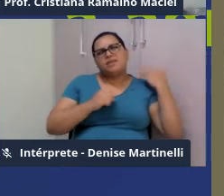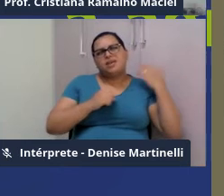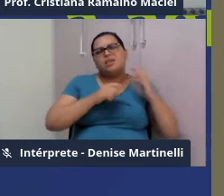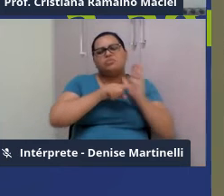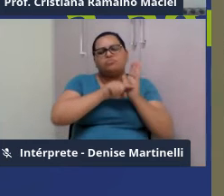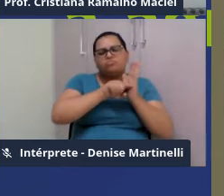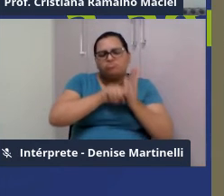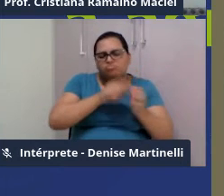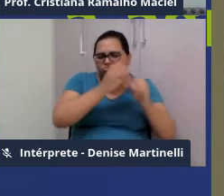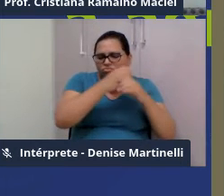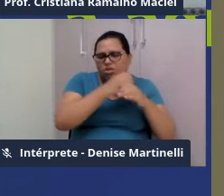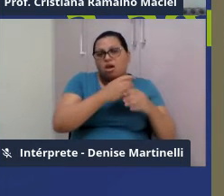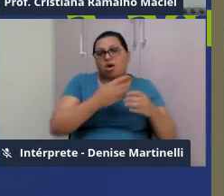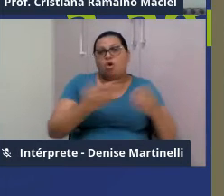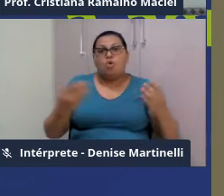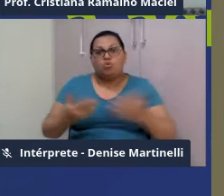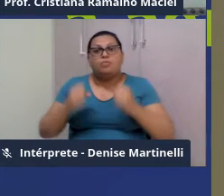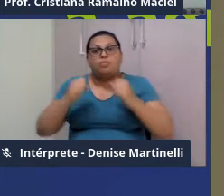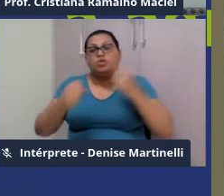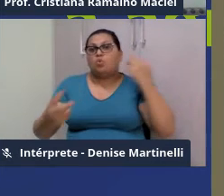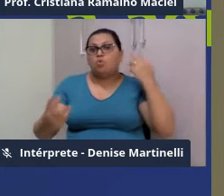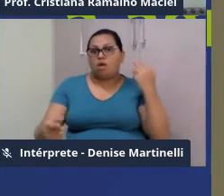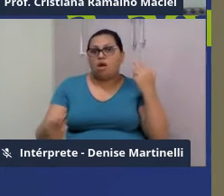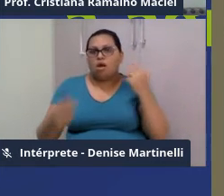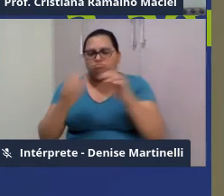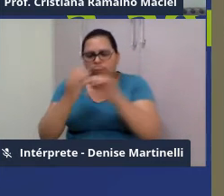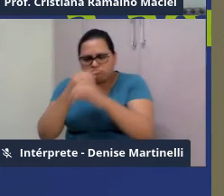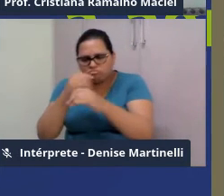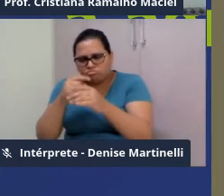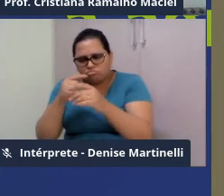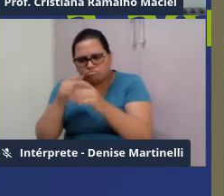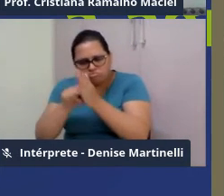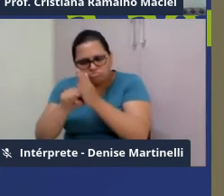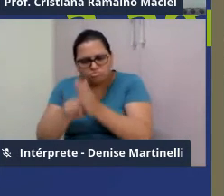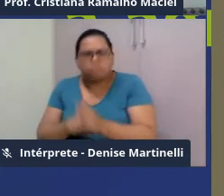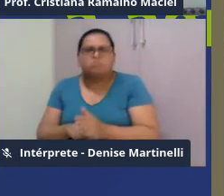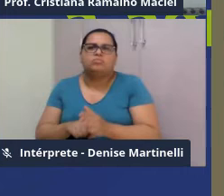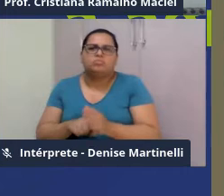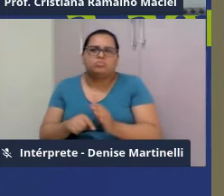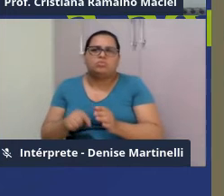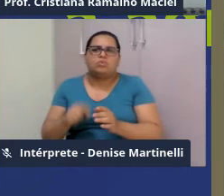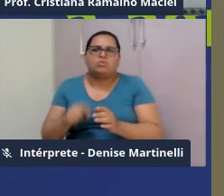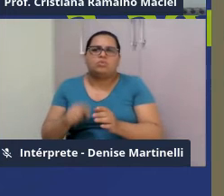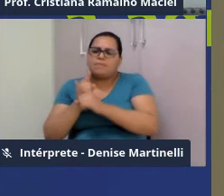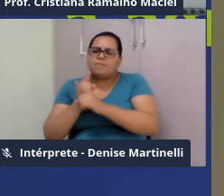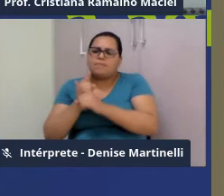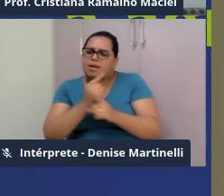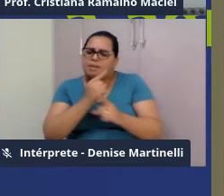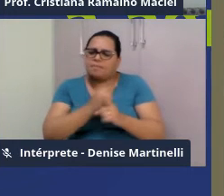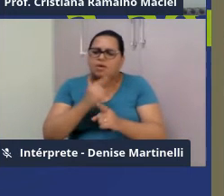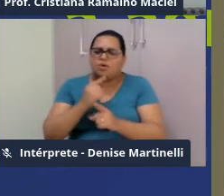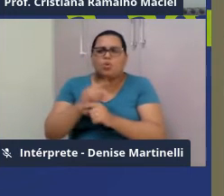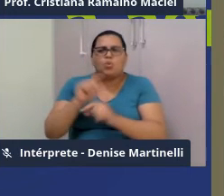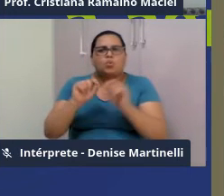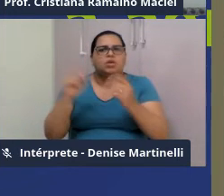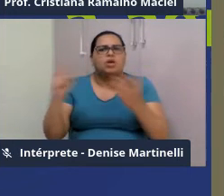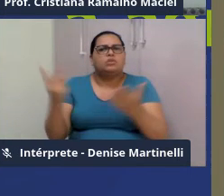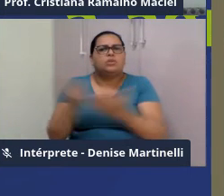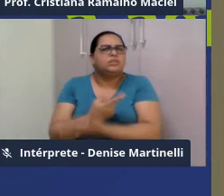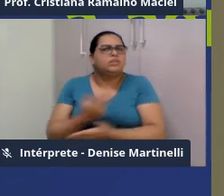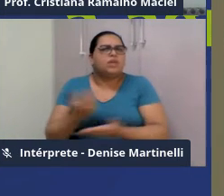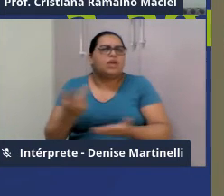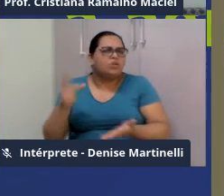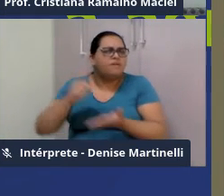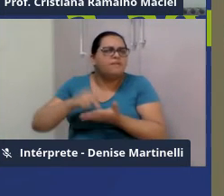e verificar pistas do que realmente aconteceu e atuar em outros pontos. Ora, não é a amilase, o que está